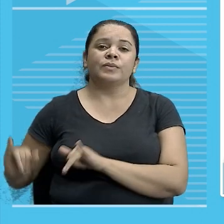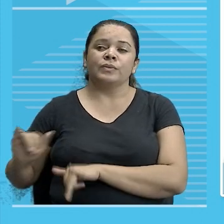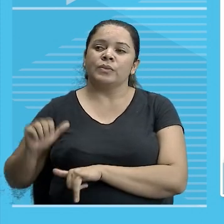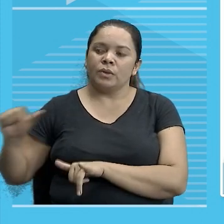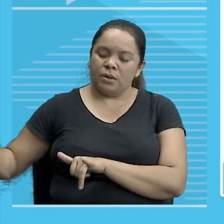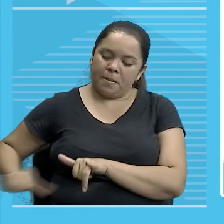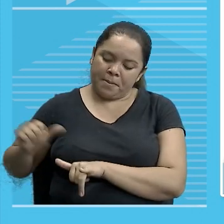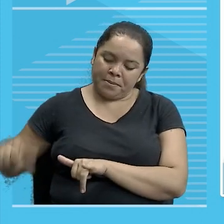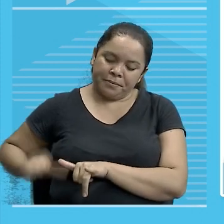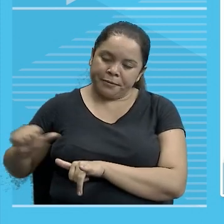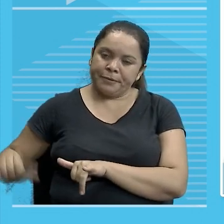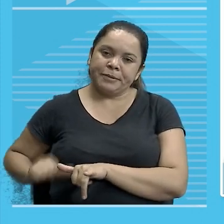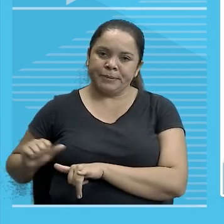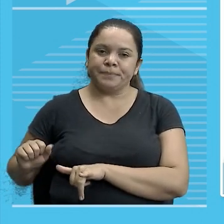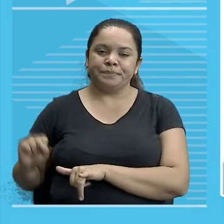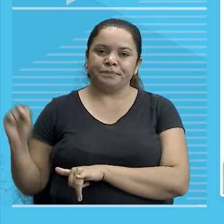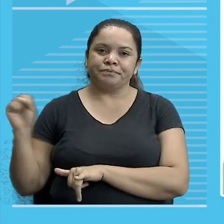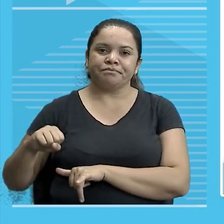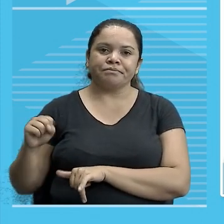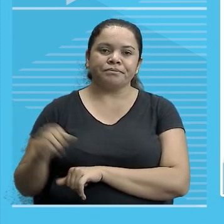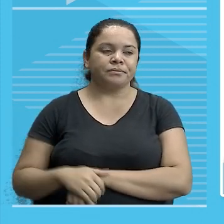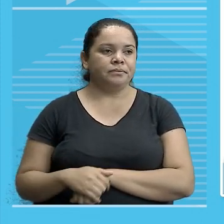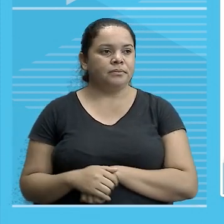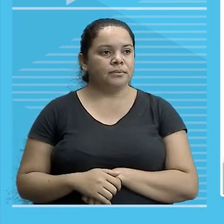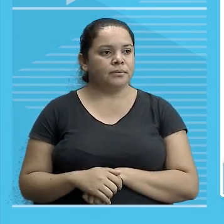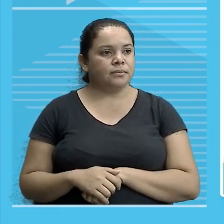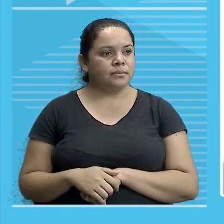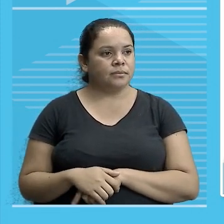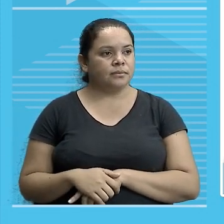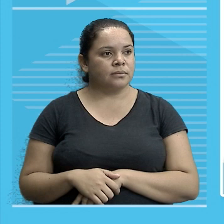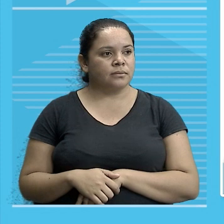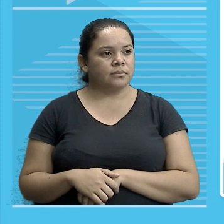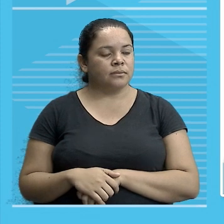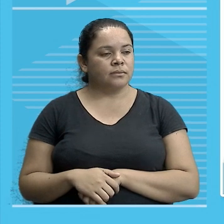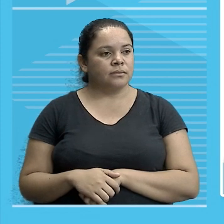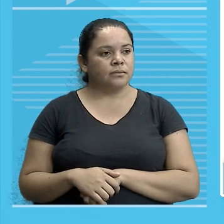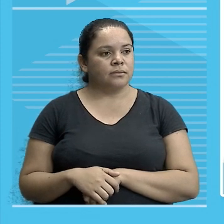Tá? Aí é uma alteração química do alimento. Uma mudança